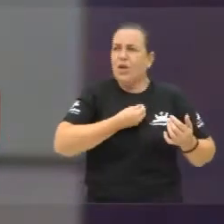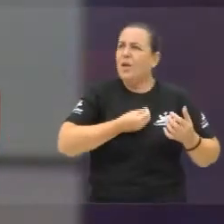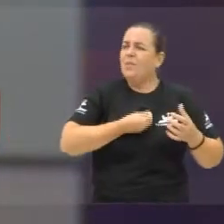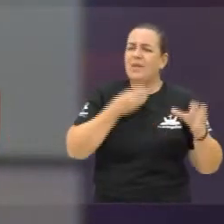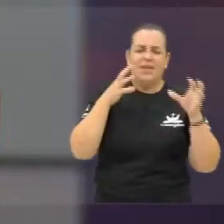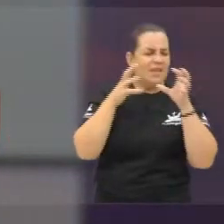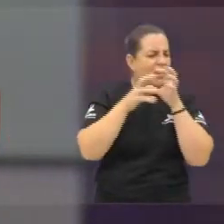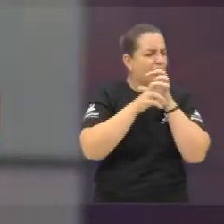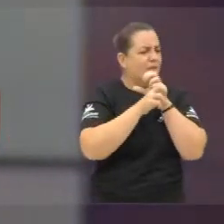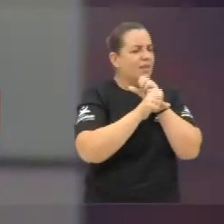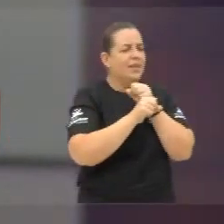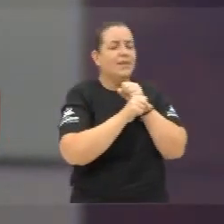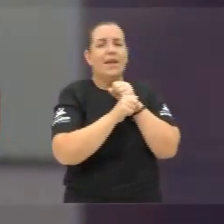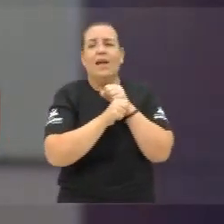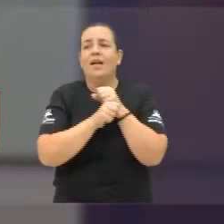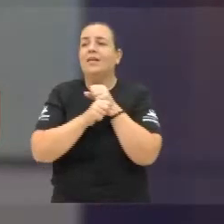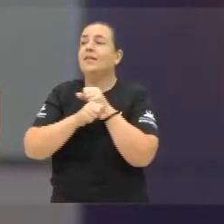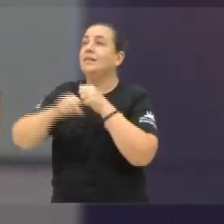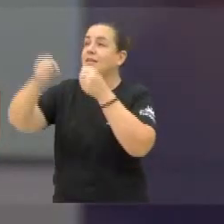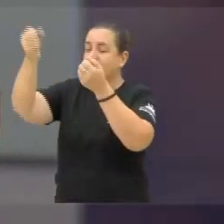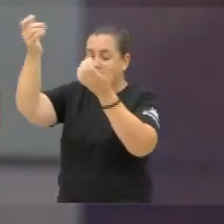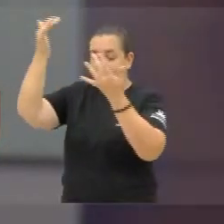enche a minha vida.